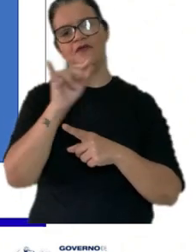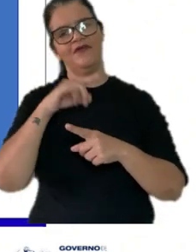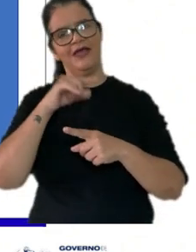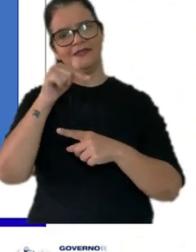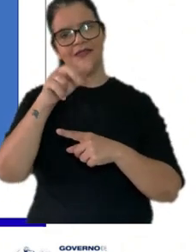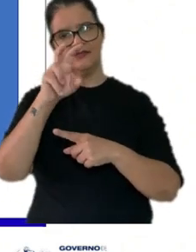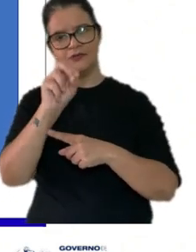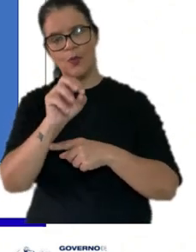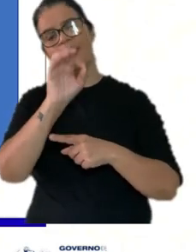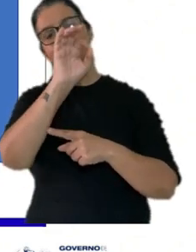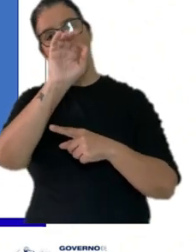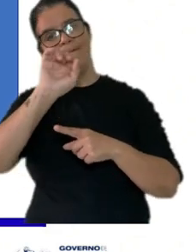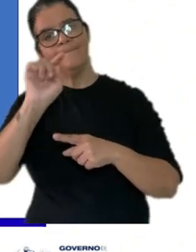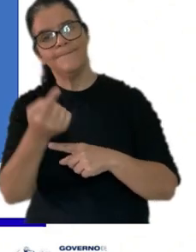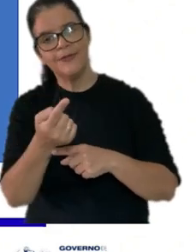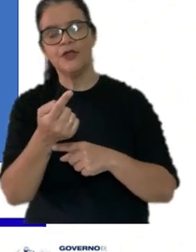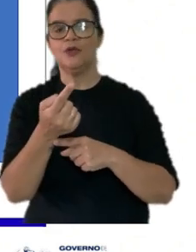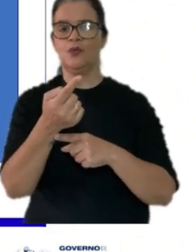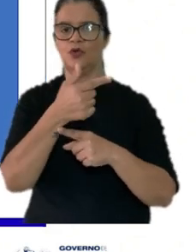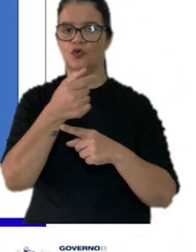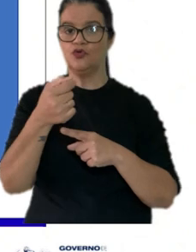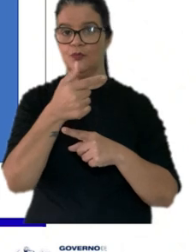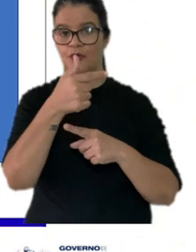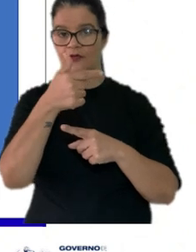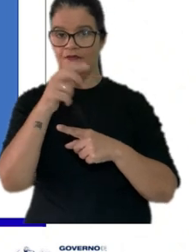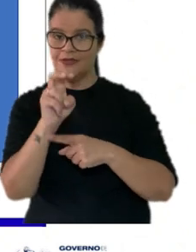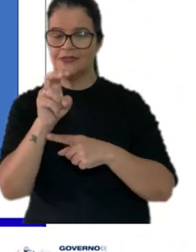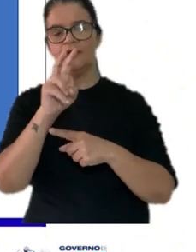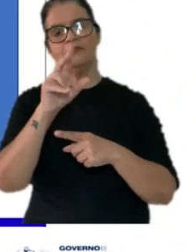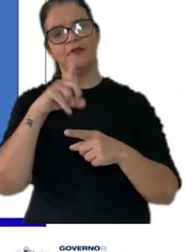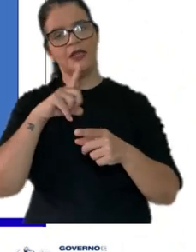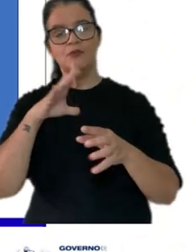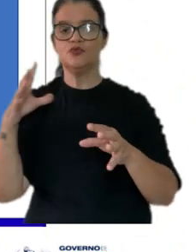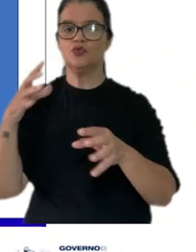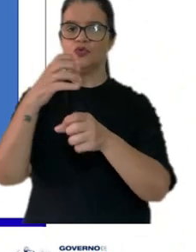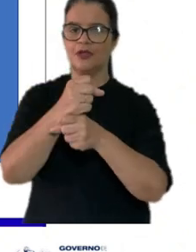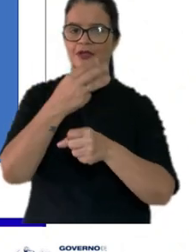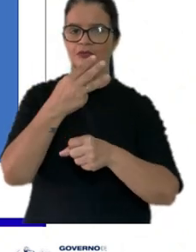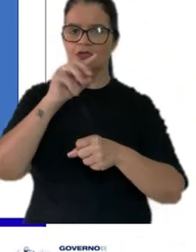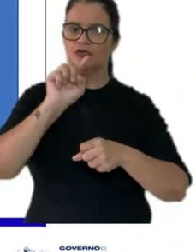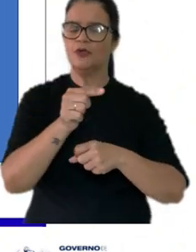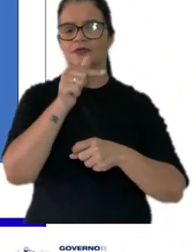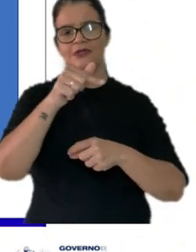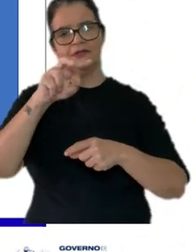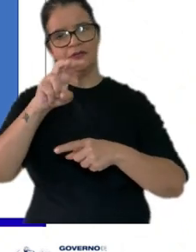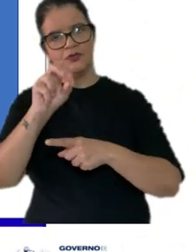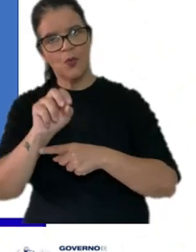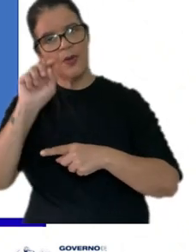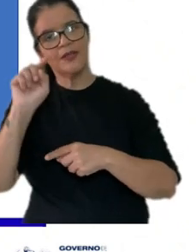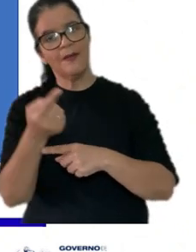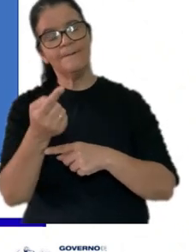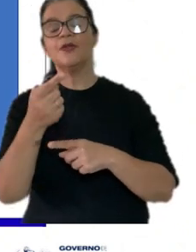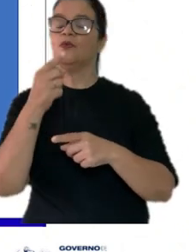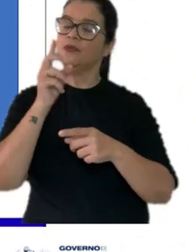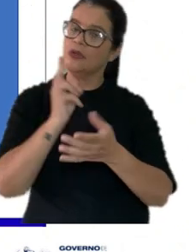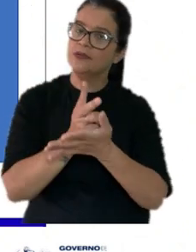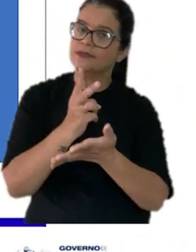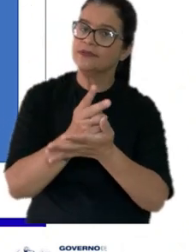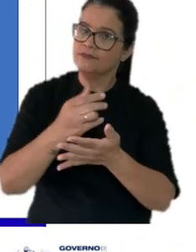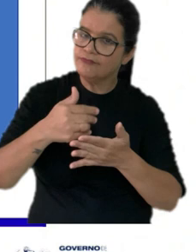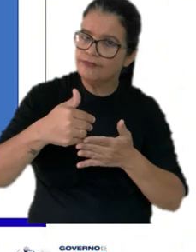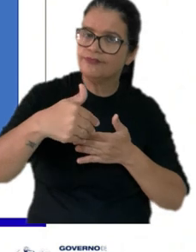mil que em 2025 teremos um total de 3 milhões 750 mil e assim sucessivamente